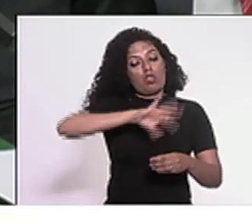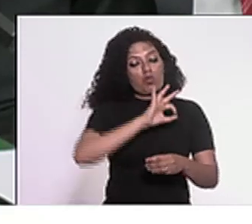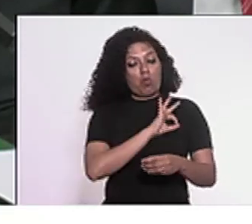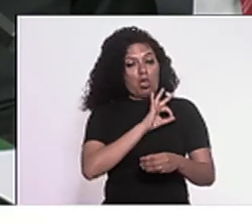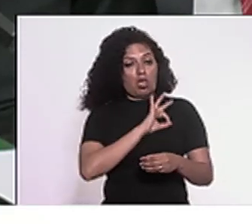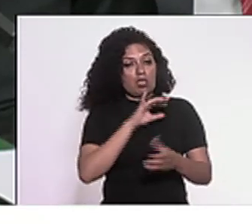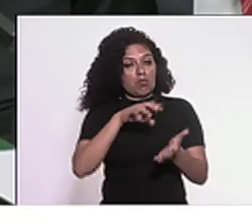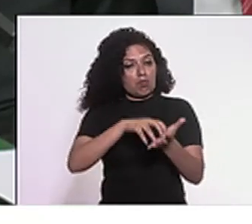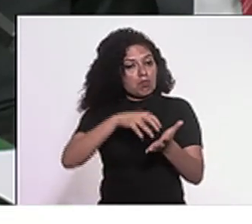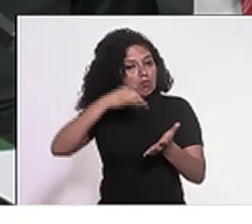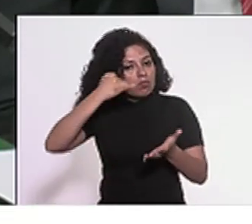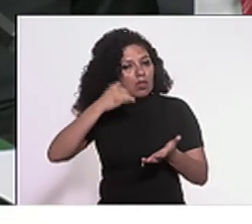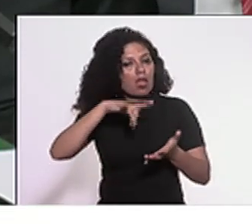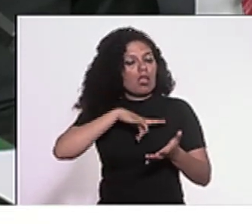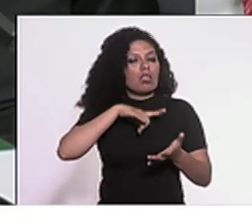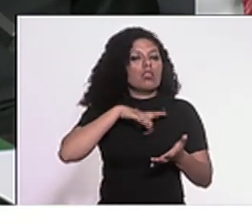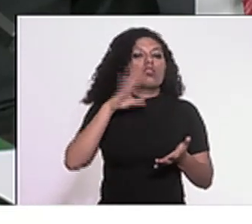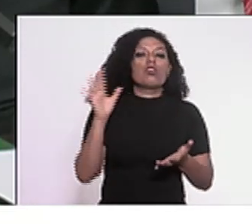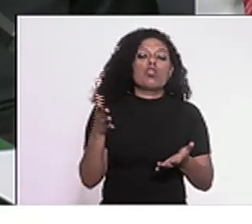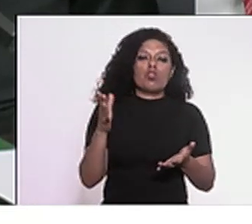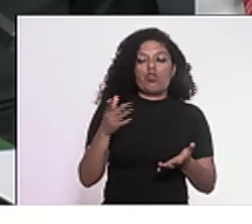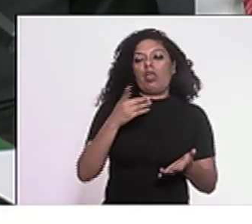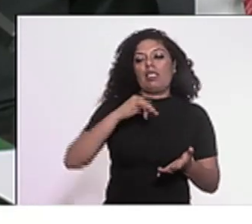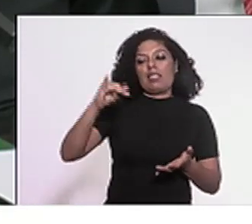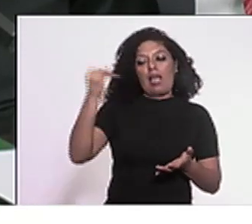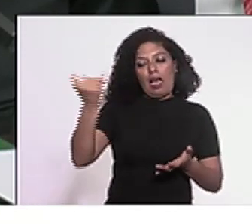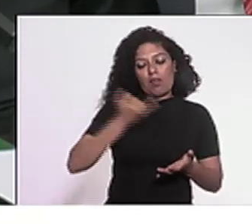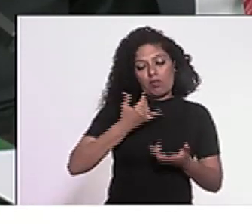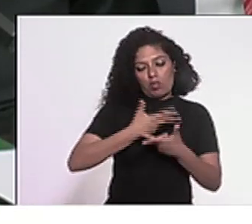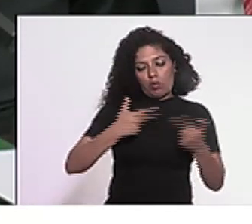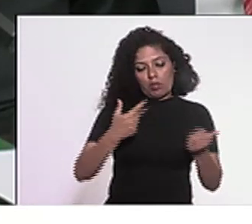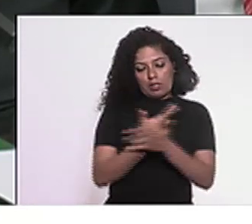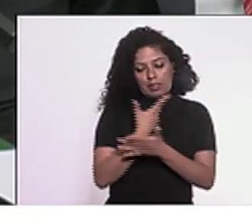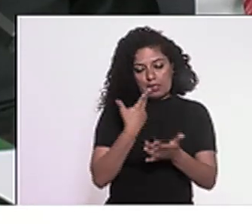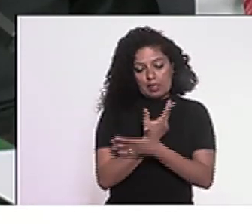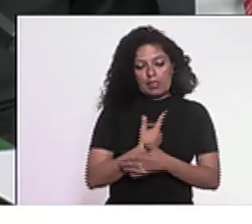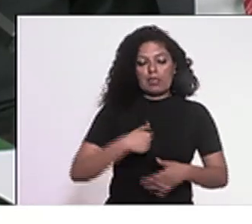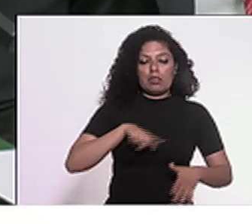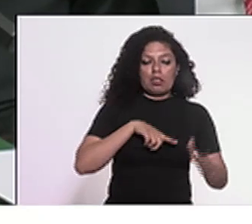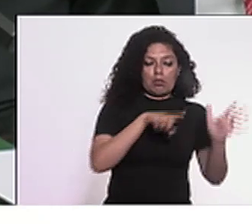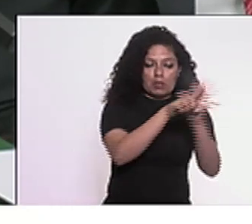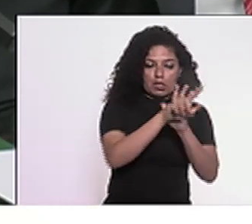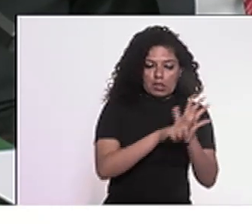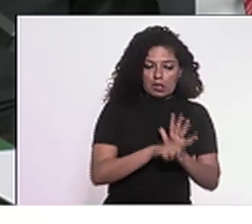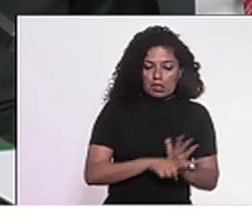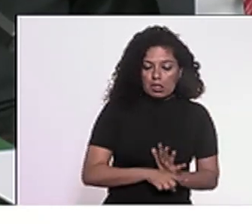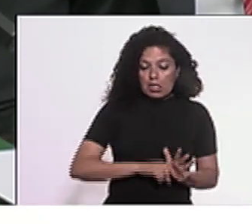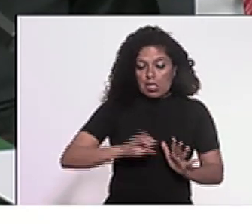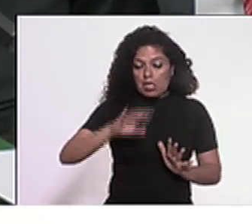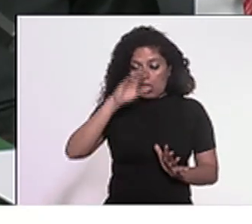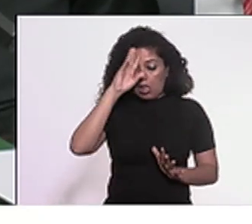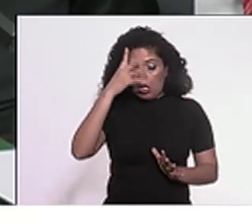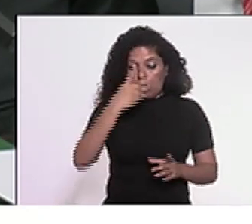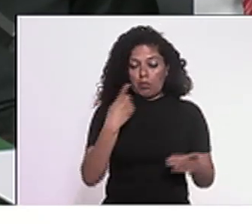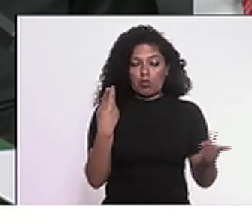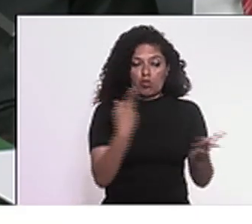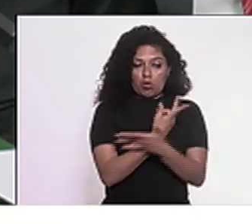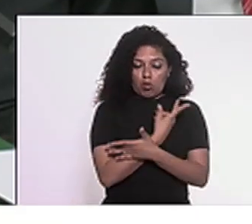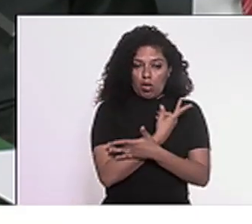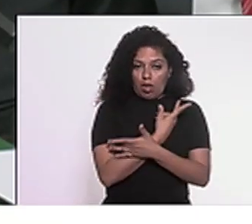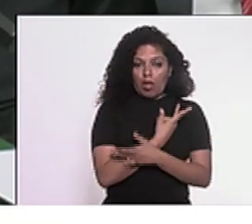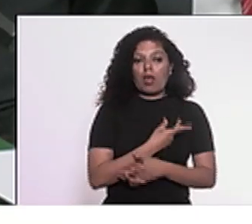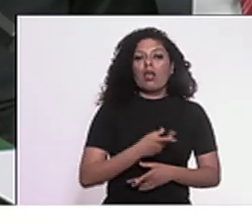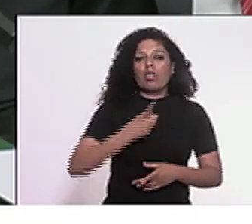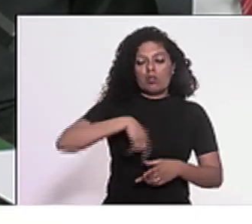um tratamento dessa informação, uma apuração, existe um processo de fiscalização e, se for o caso, a